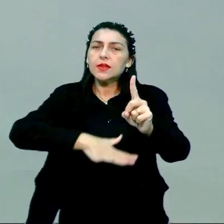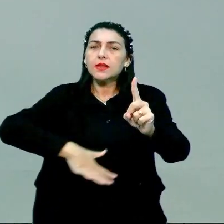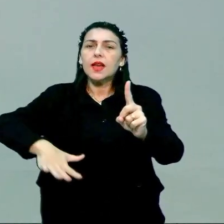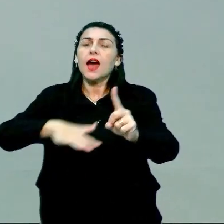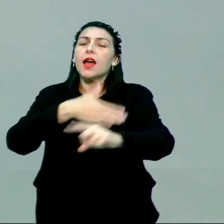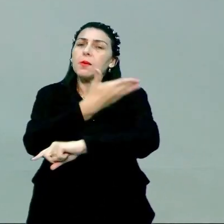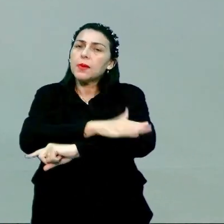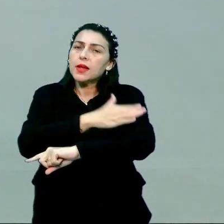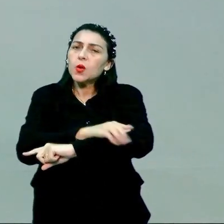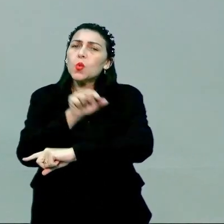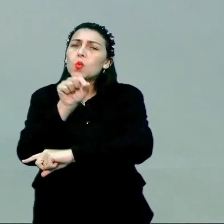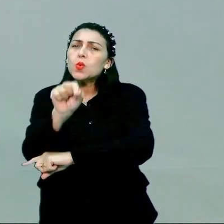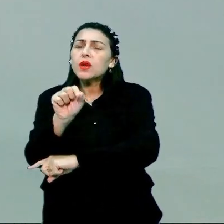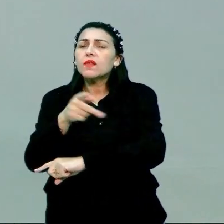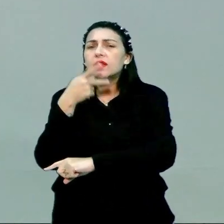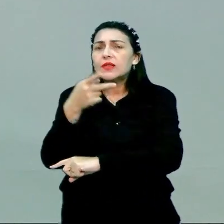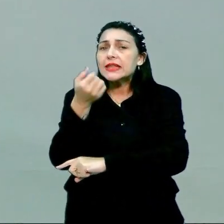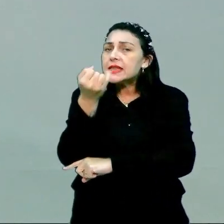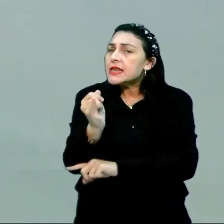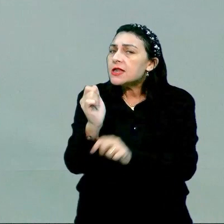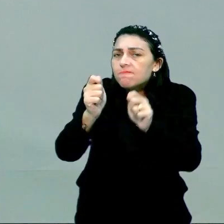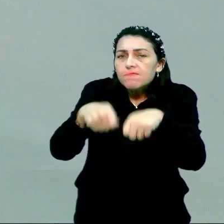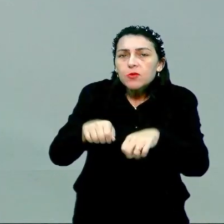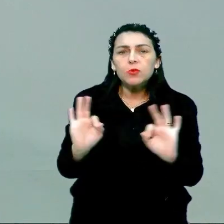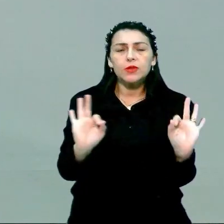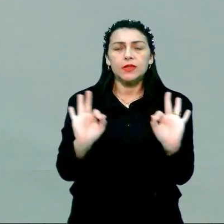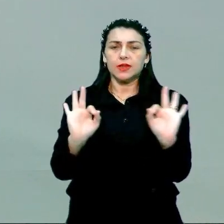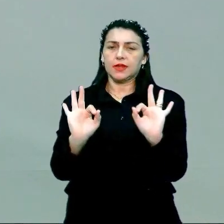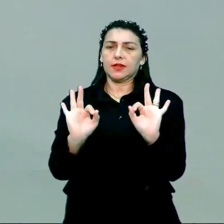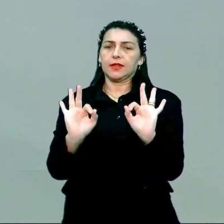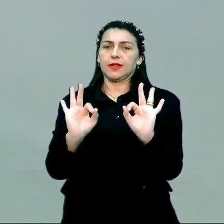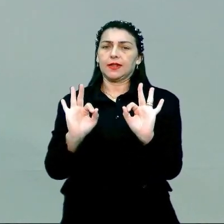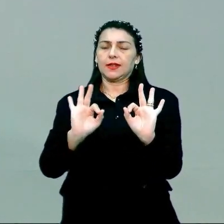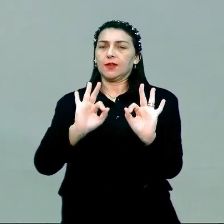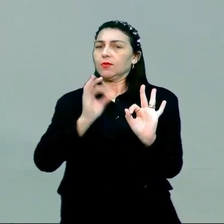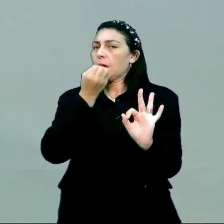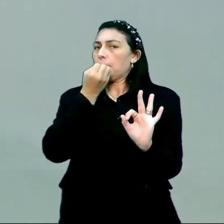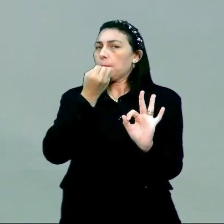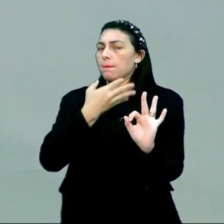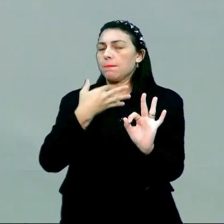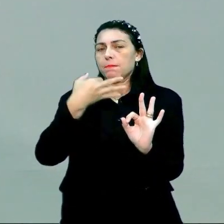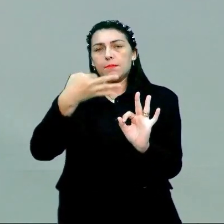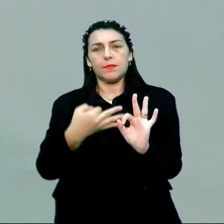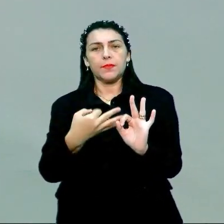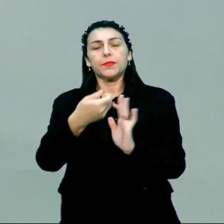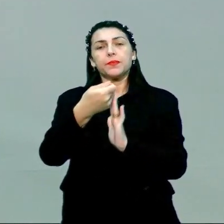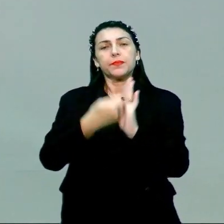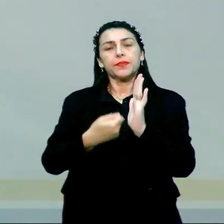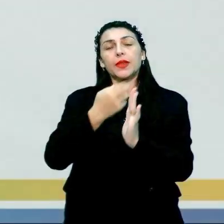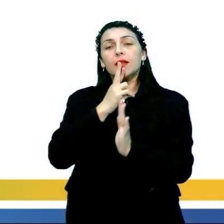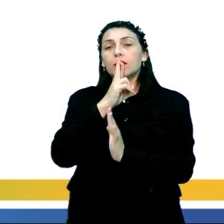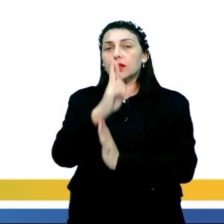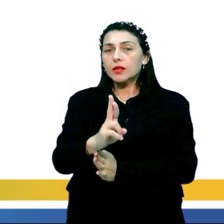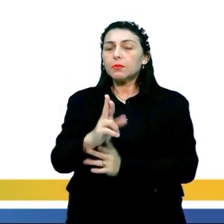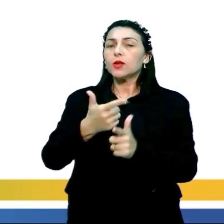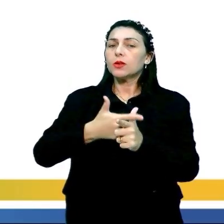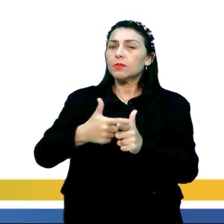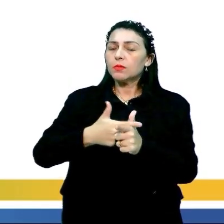em prática o que você falou? Se não for possível, não está bem feita a sua solução, tá